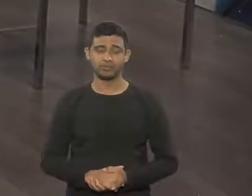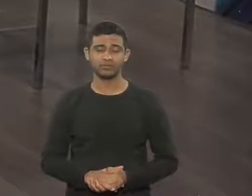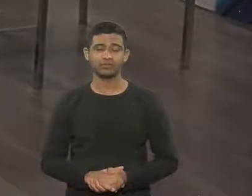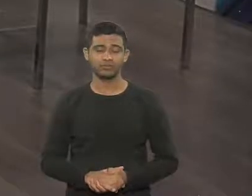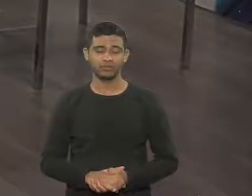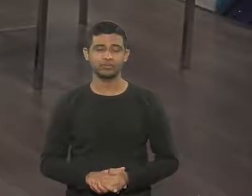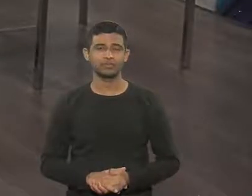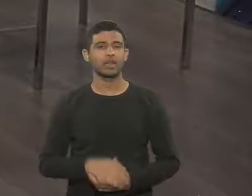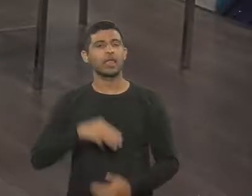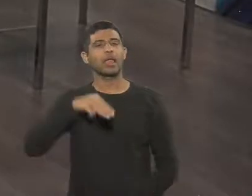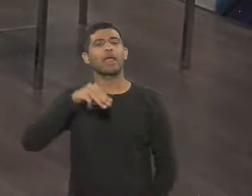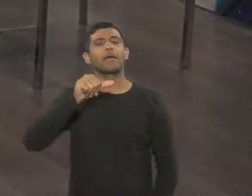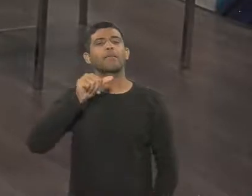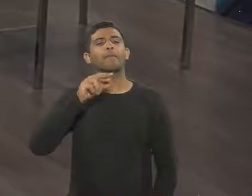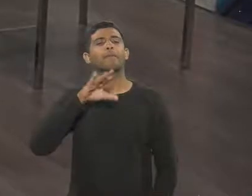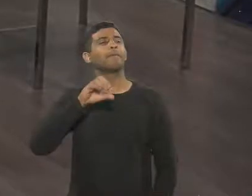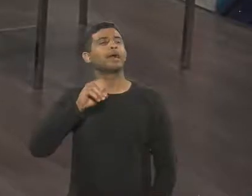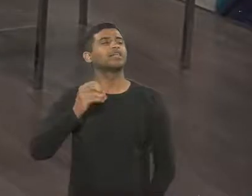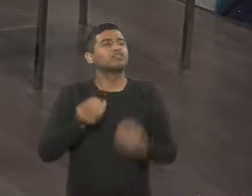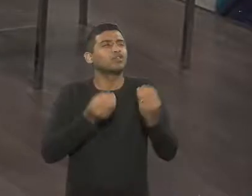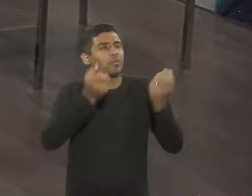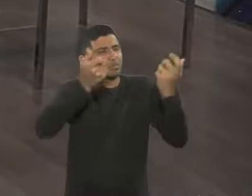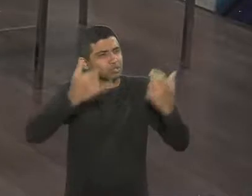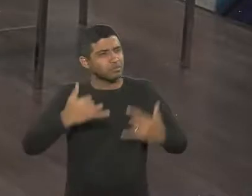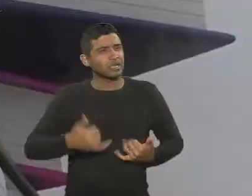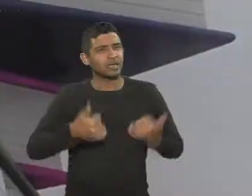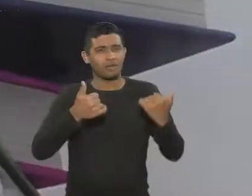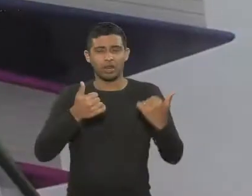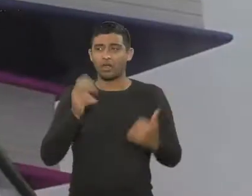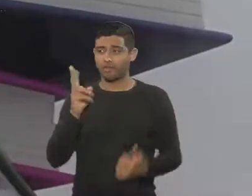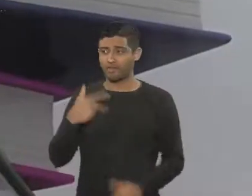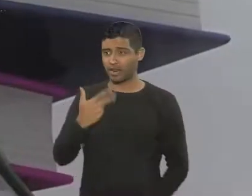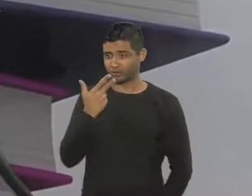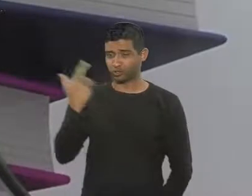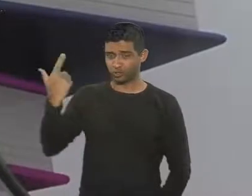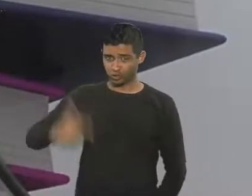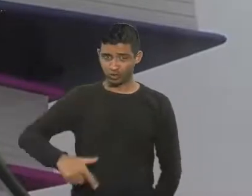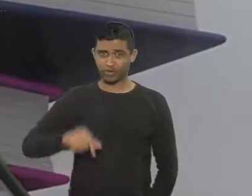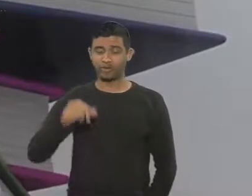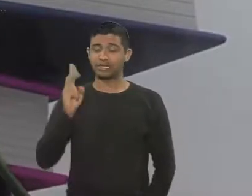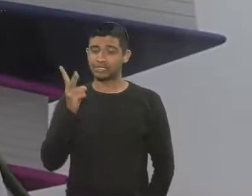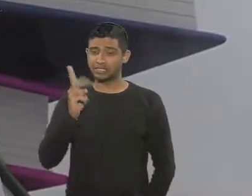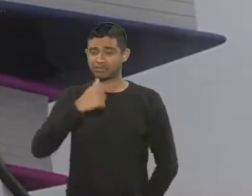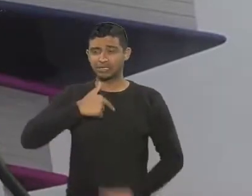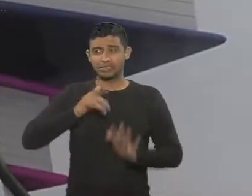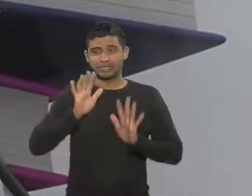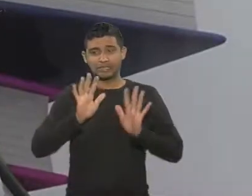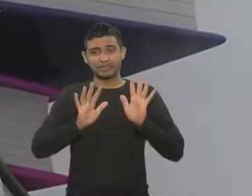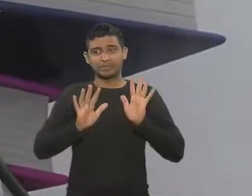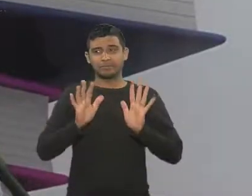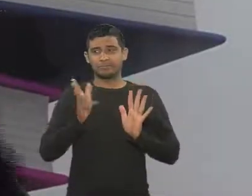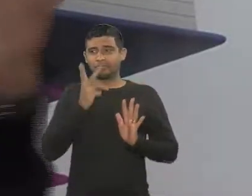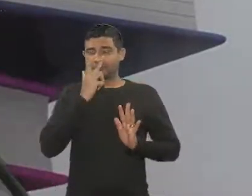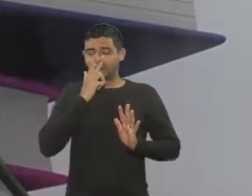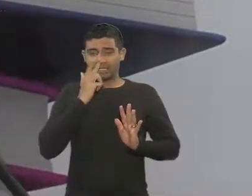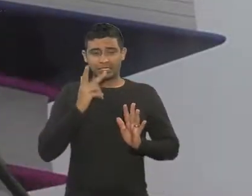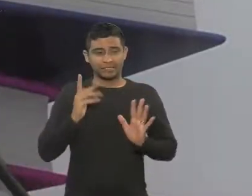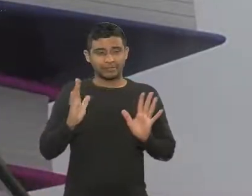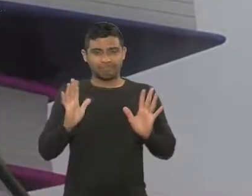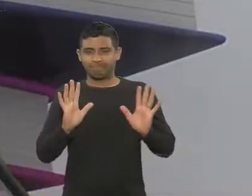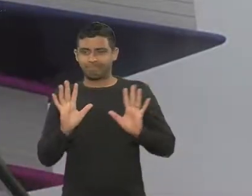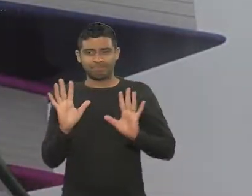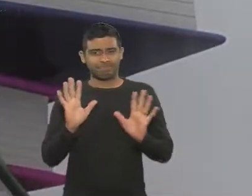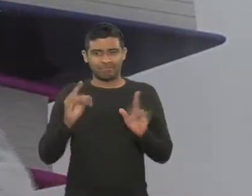Organiza isso, Márcia. Vou voltar ao que eu falei. Toda vez que a gente se sente ameaçado, a gente recua para um lugar de